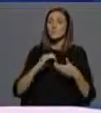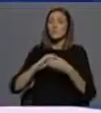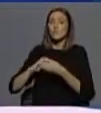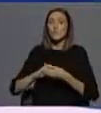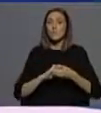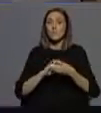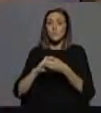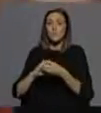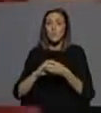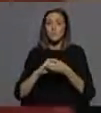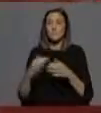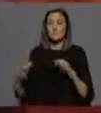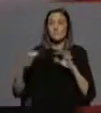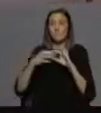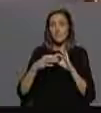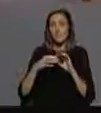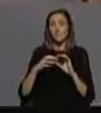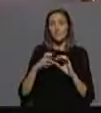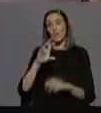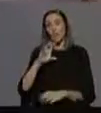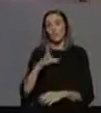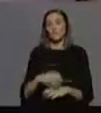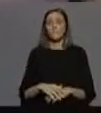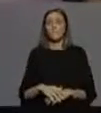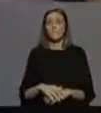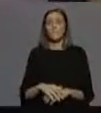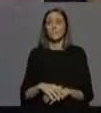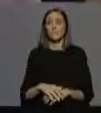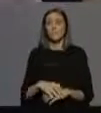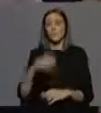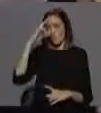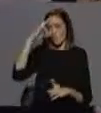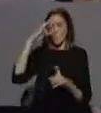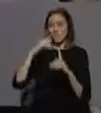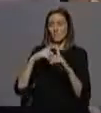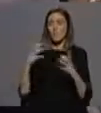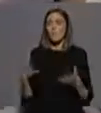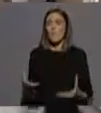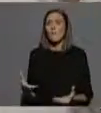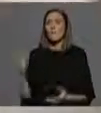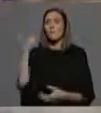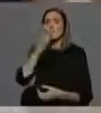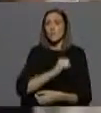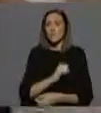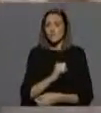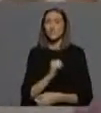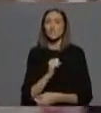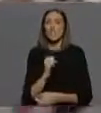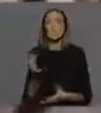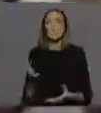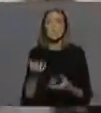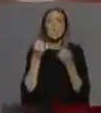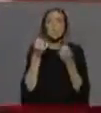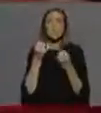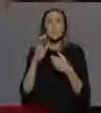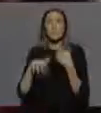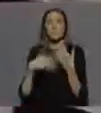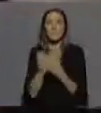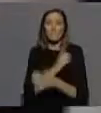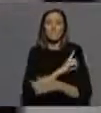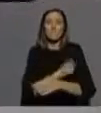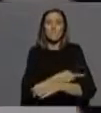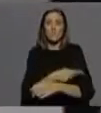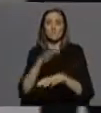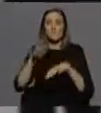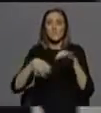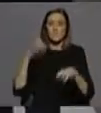região. O objetivo é uma grande vitória do PS. Vasco Cordeiro fala de dar força aos Açores na Assembleia